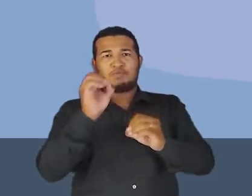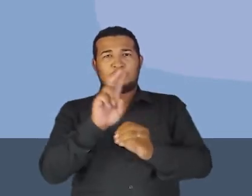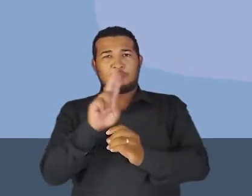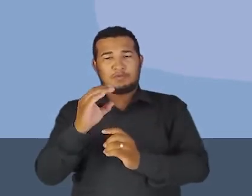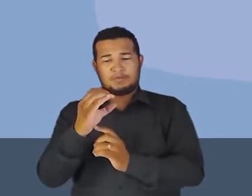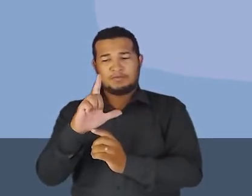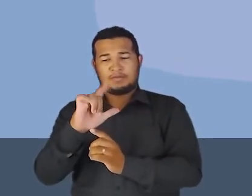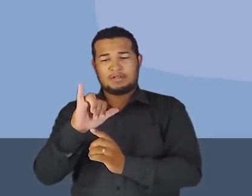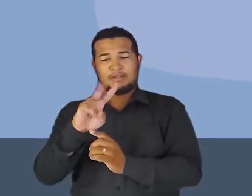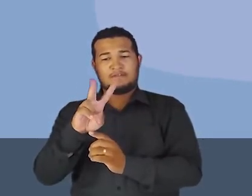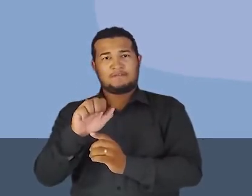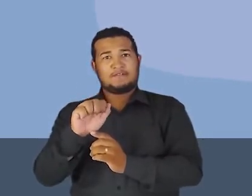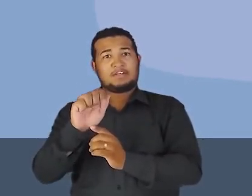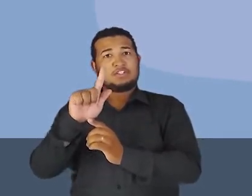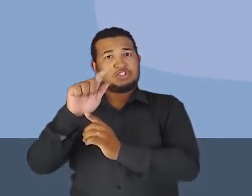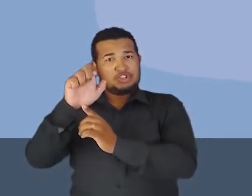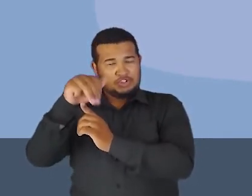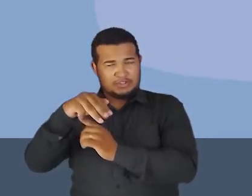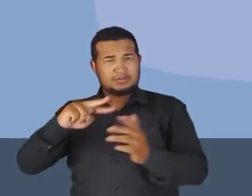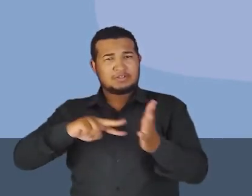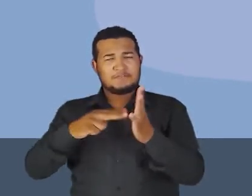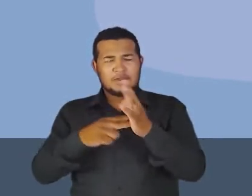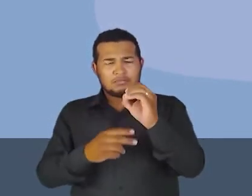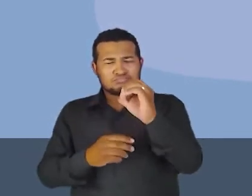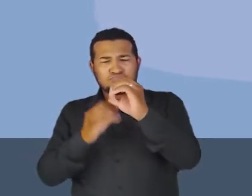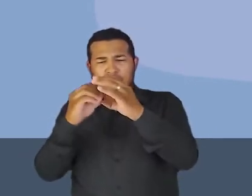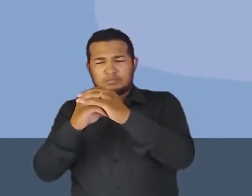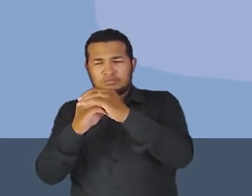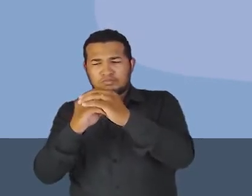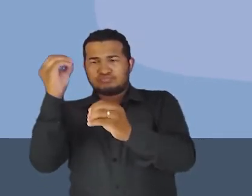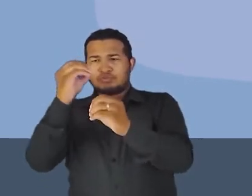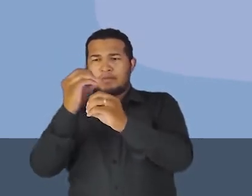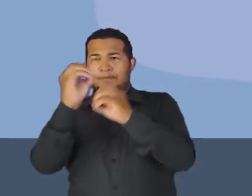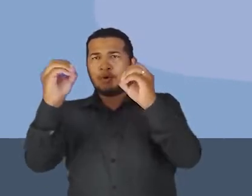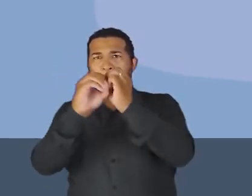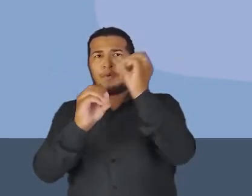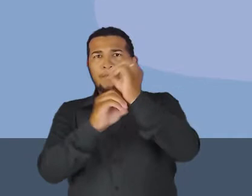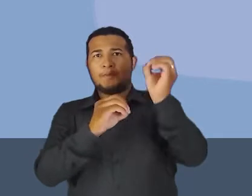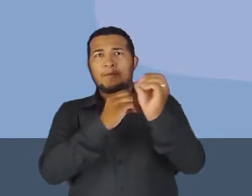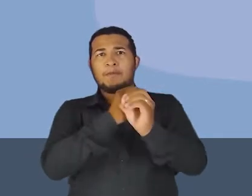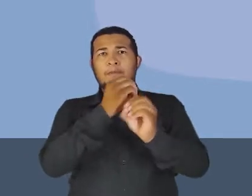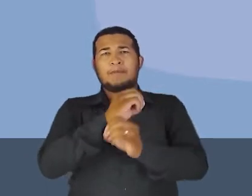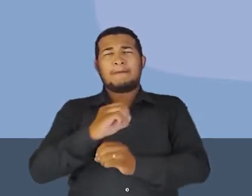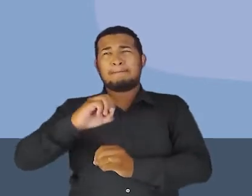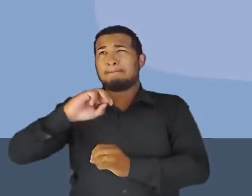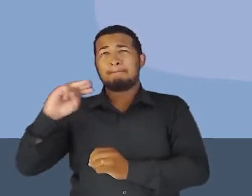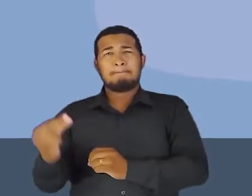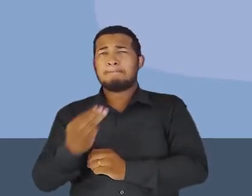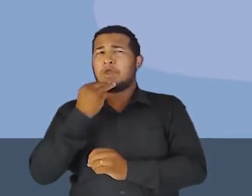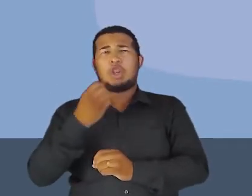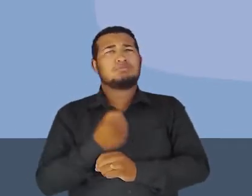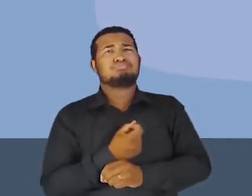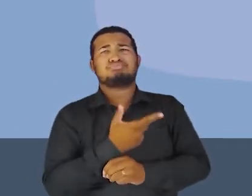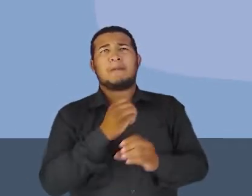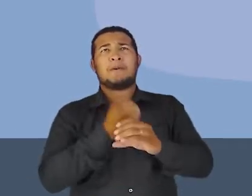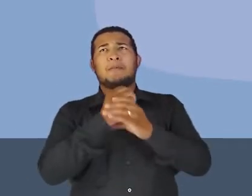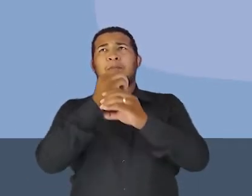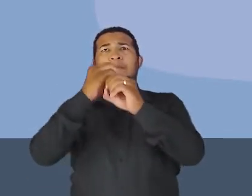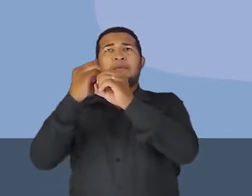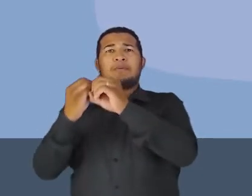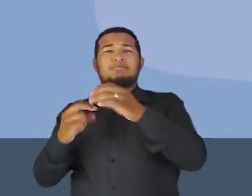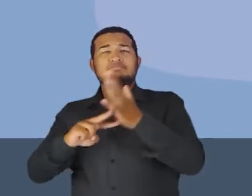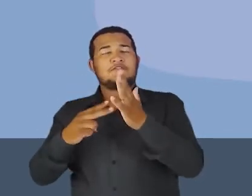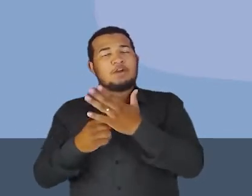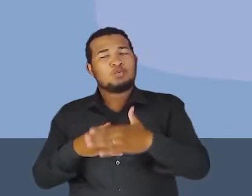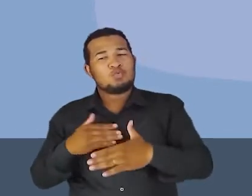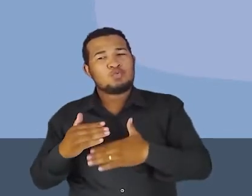fazer com que aquele zigoto, aquela primeira célula, ela se multiplique milhões e milhões de vezes, dando origem aos primeiros